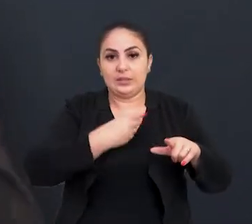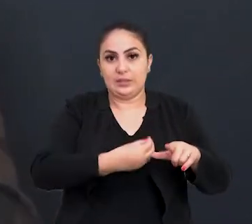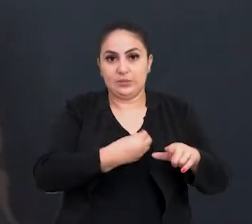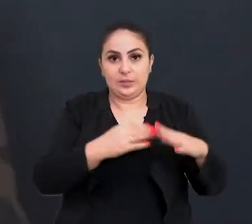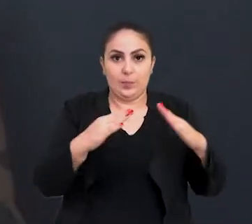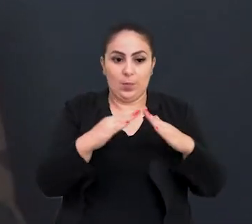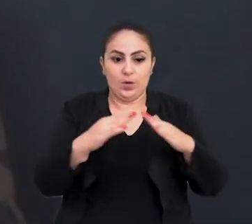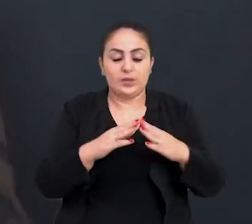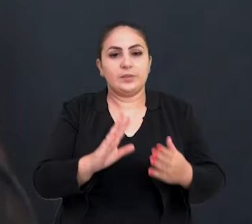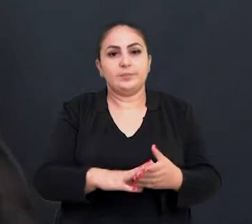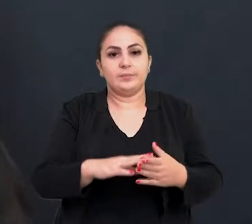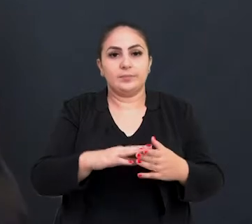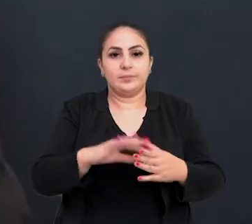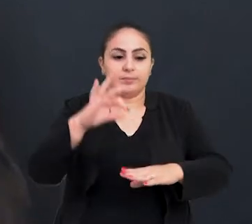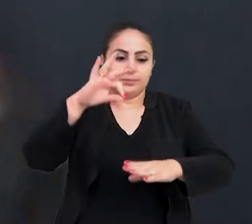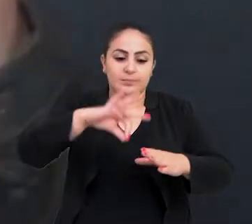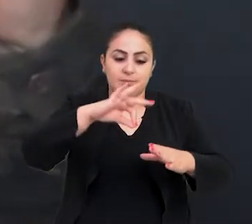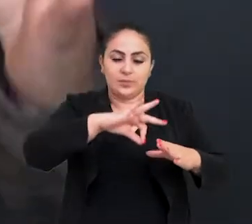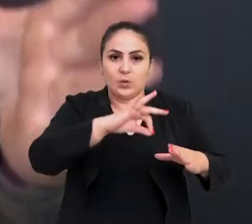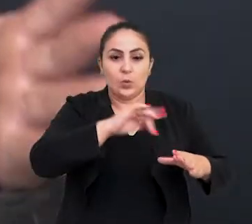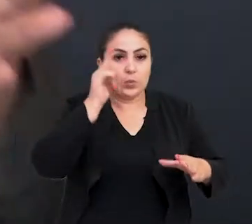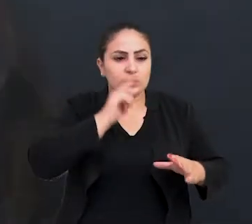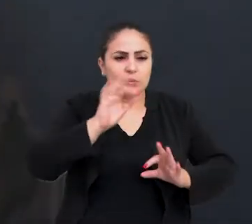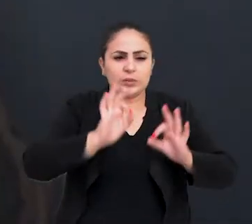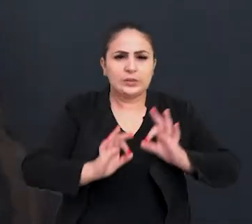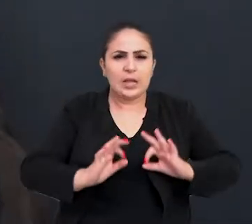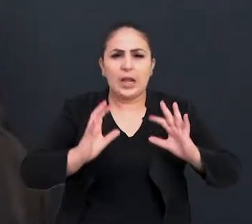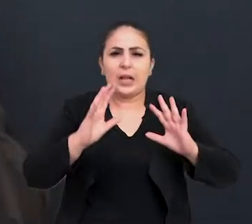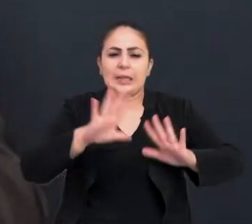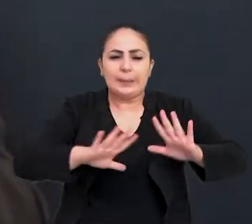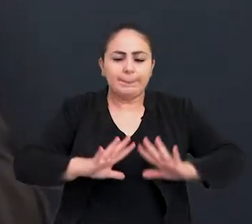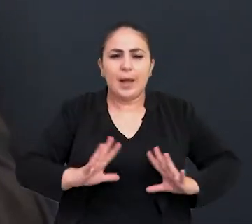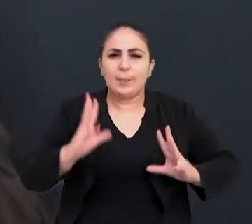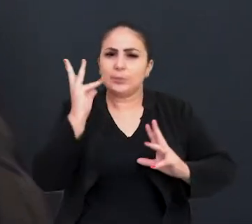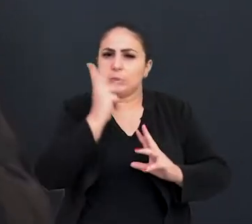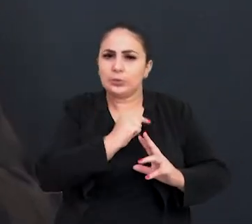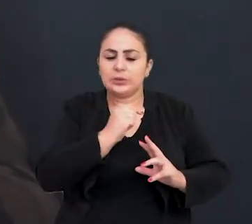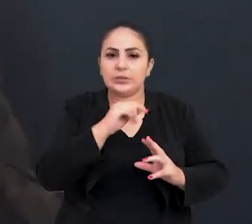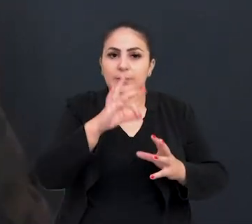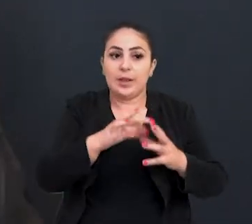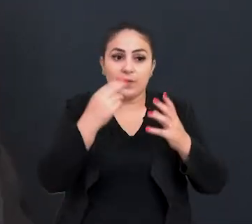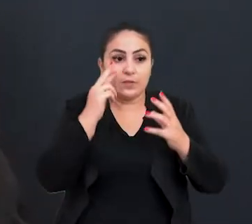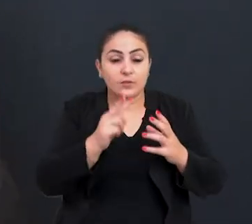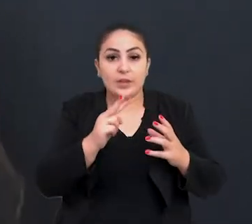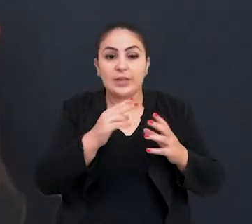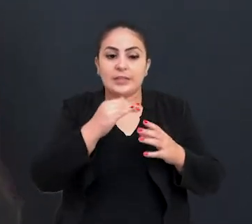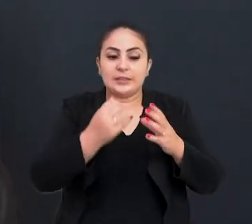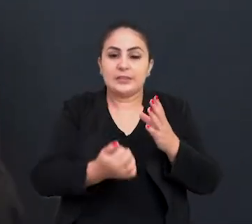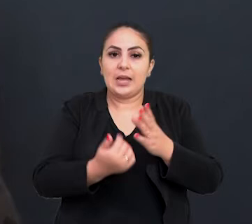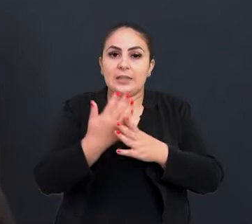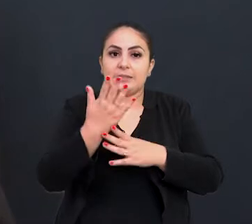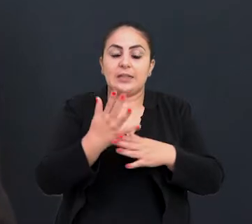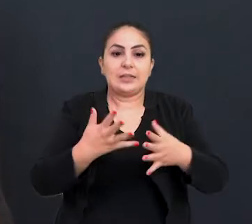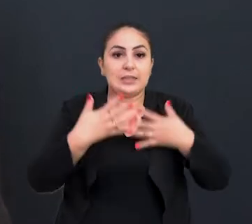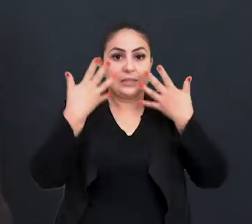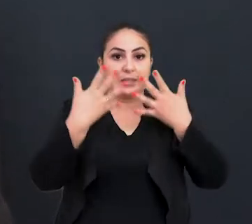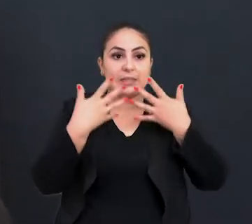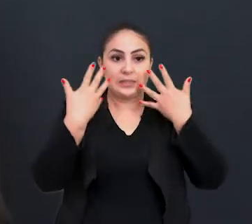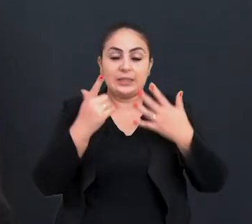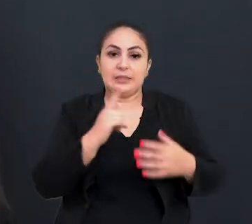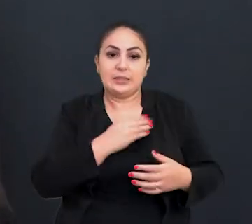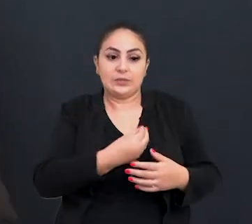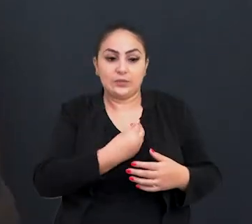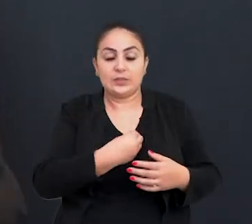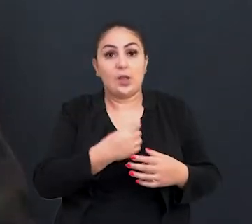lugar onde tu mora, né? A jardinagem, tu organizar, limpar, deixar bonitinho, plantar, ver nascendo, aquela alegria deles quando